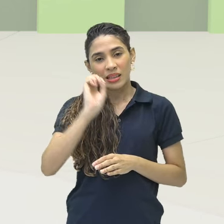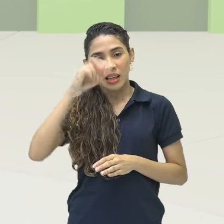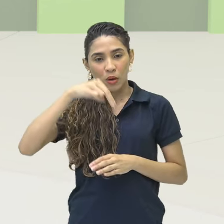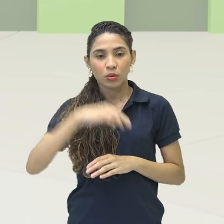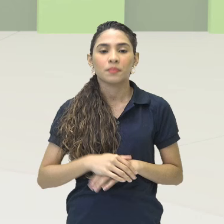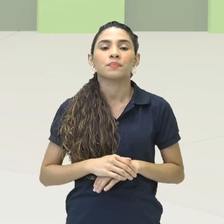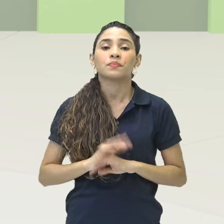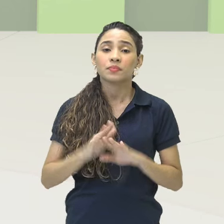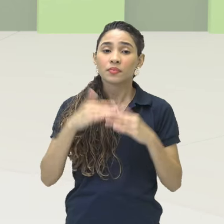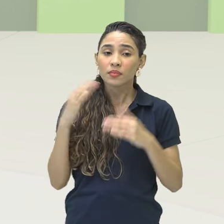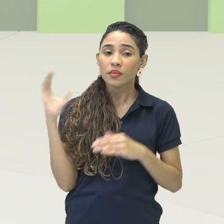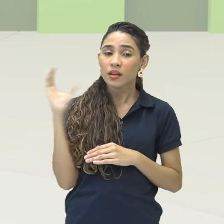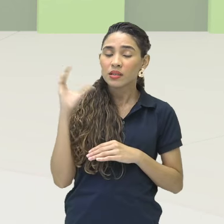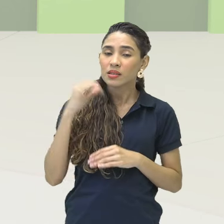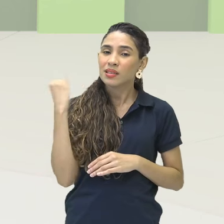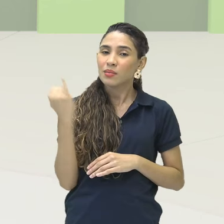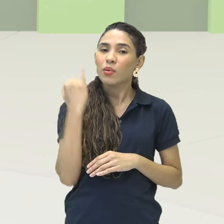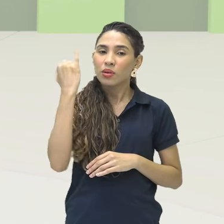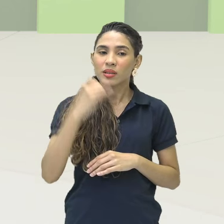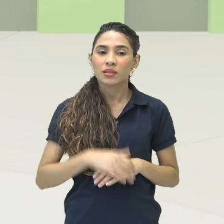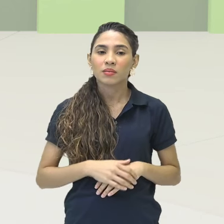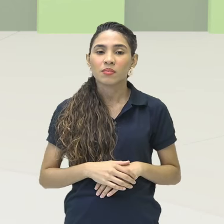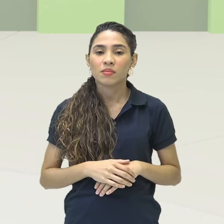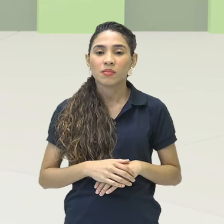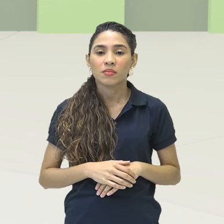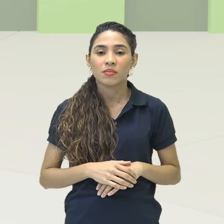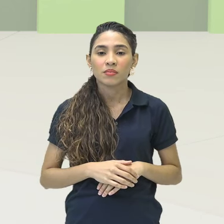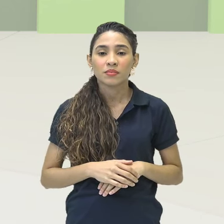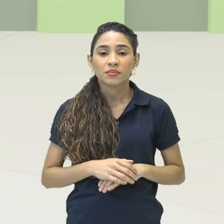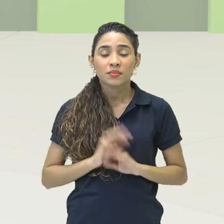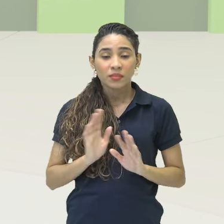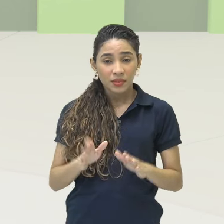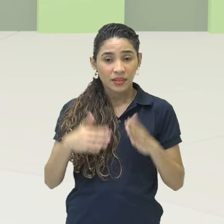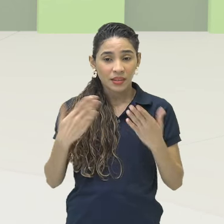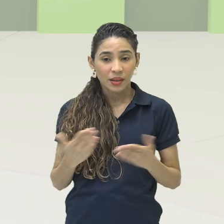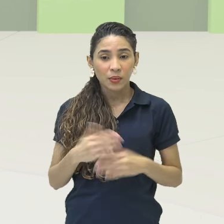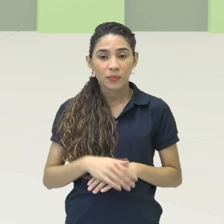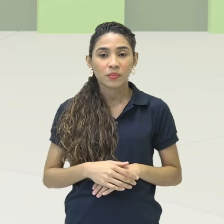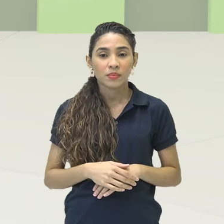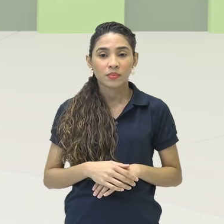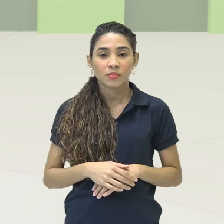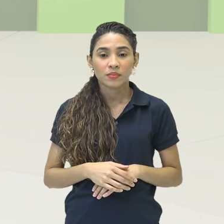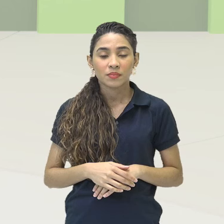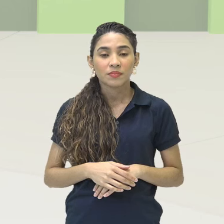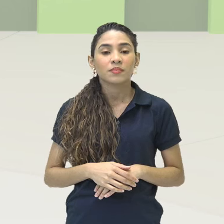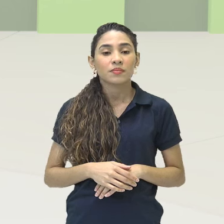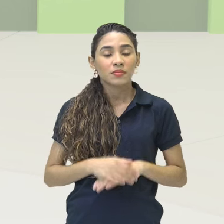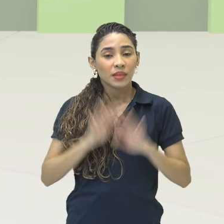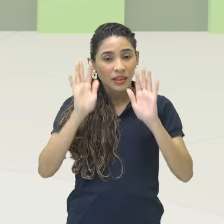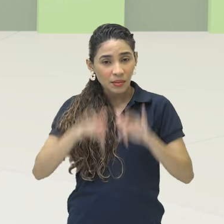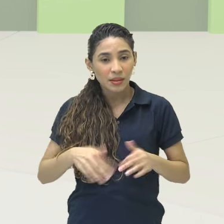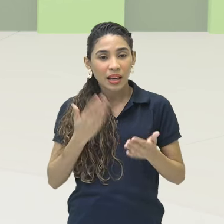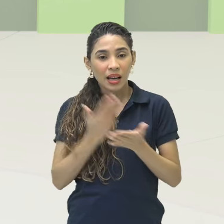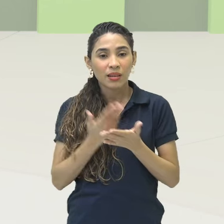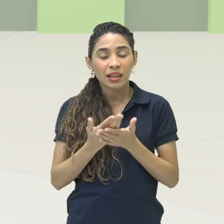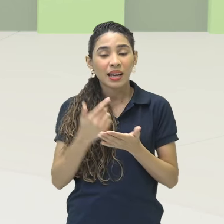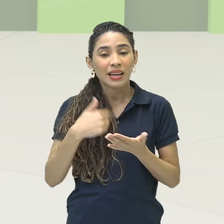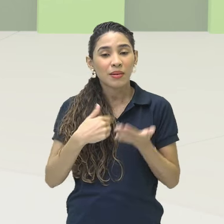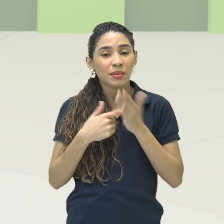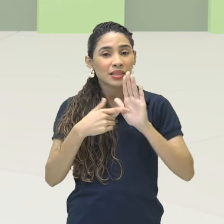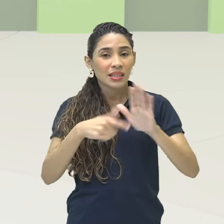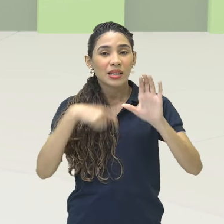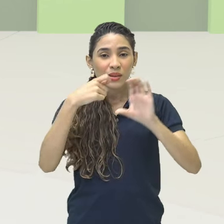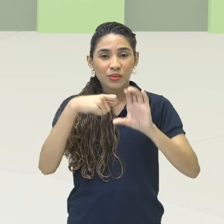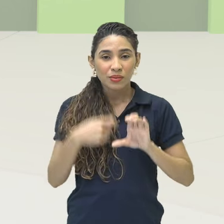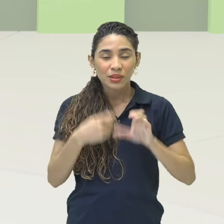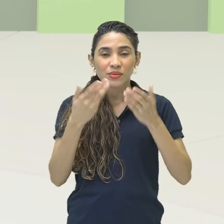esses cientistas foram os importantes aqui para a gente. E para a gente praticamente terminar aqui a nossa aula, eu trouxe um